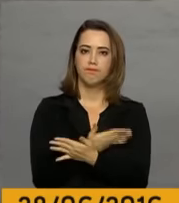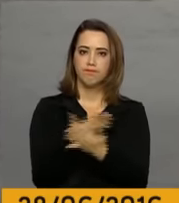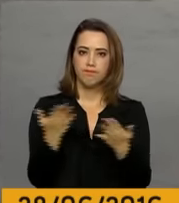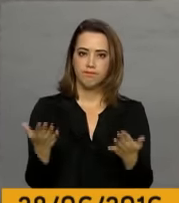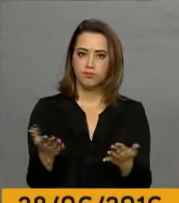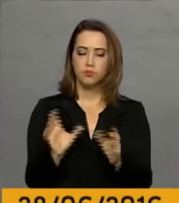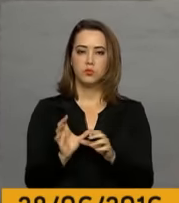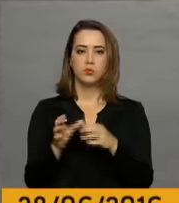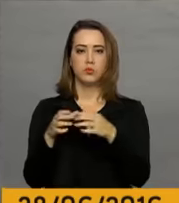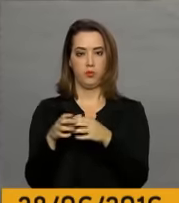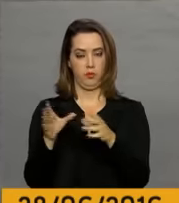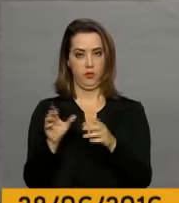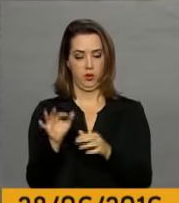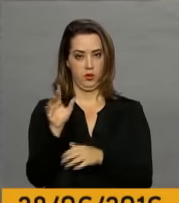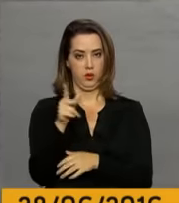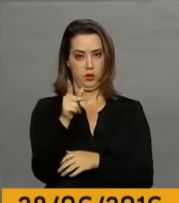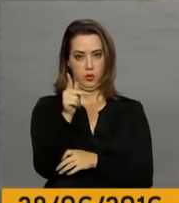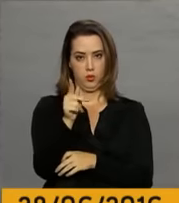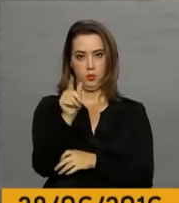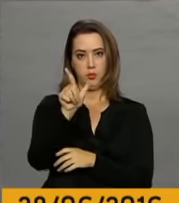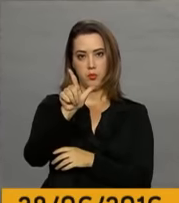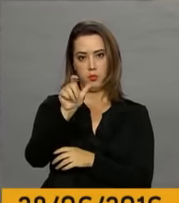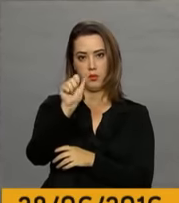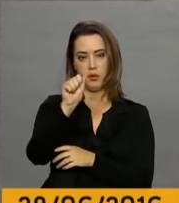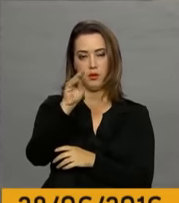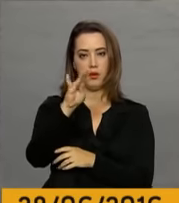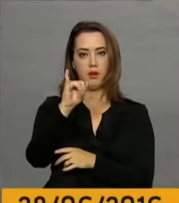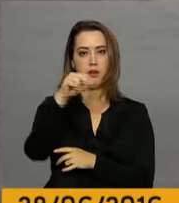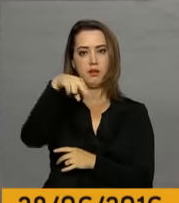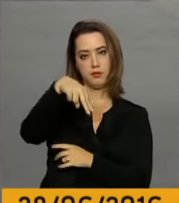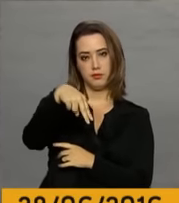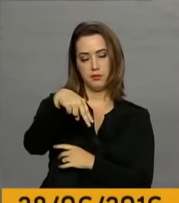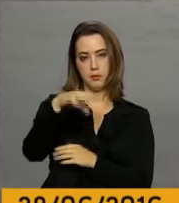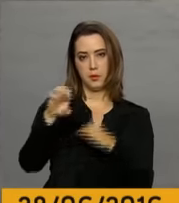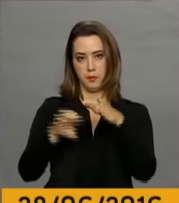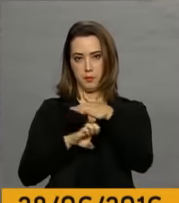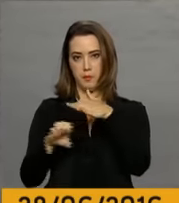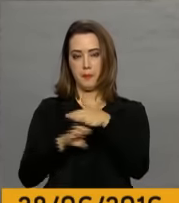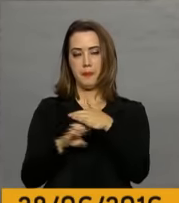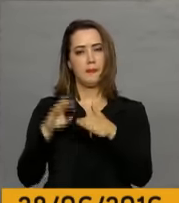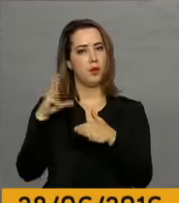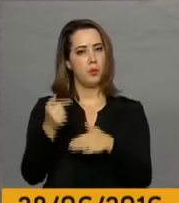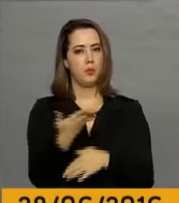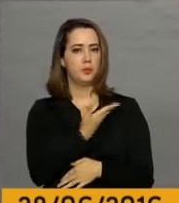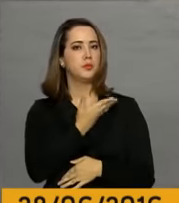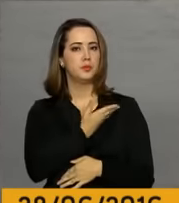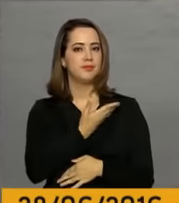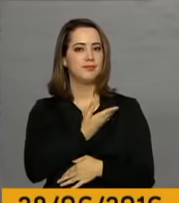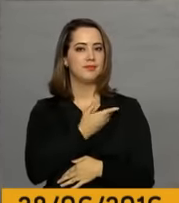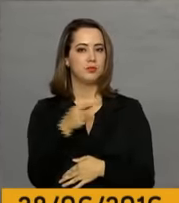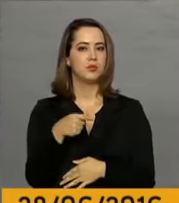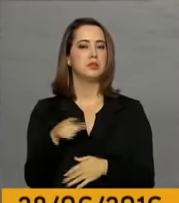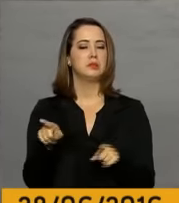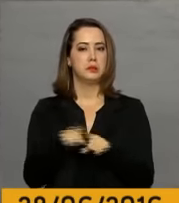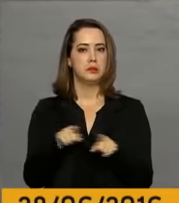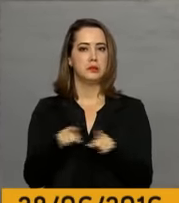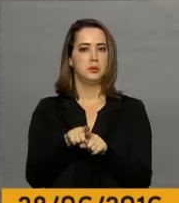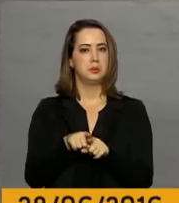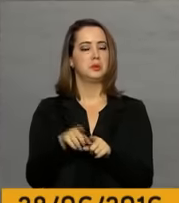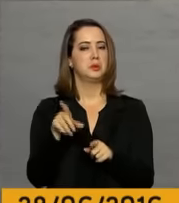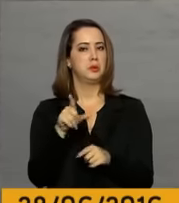organizações clabin que eu acompanho há tanto tempo tantos da família são meus amigos muitos até da área